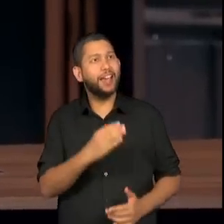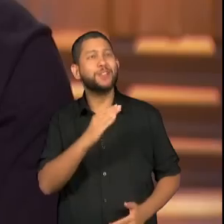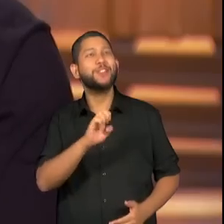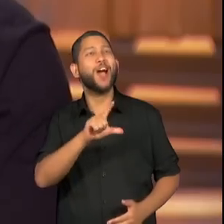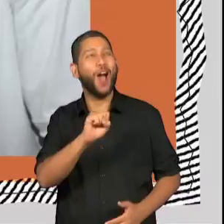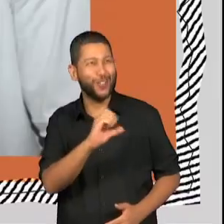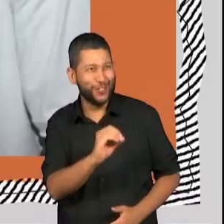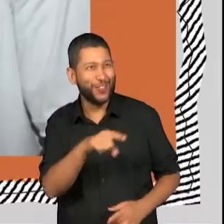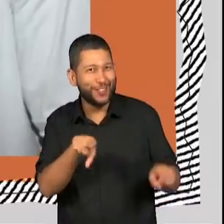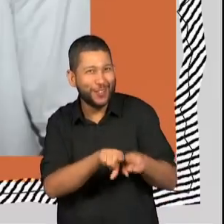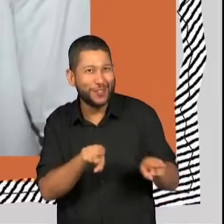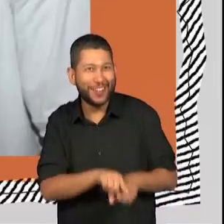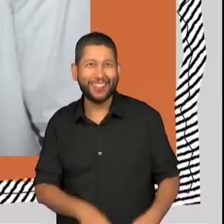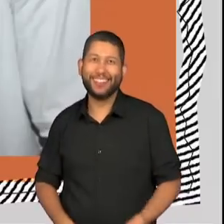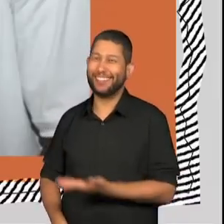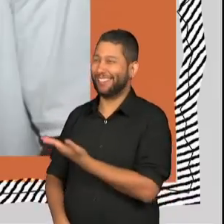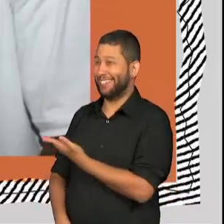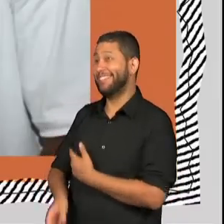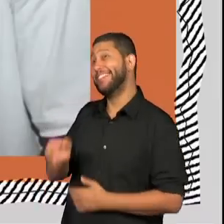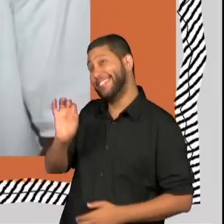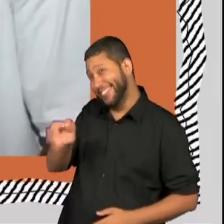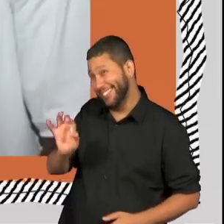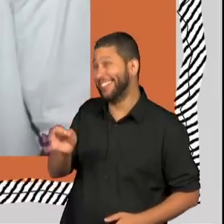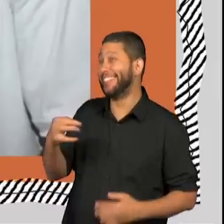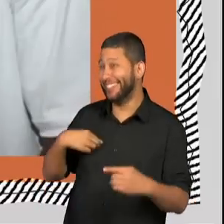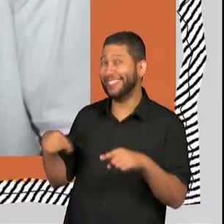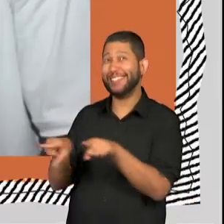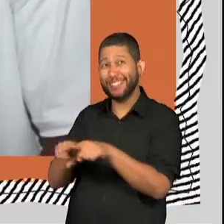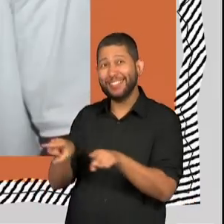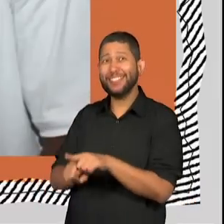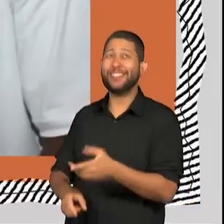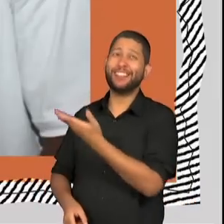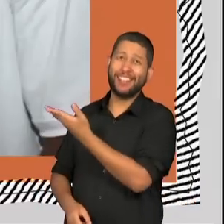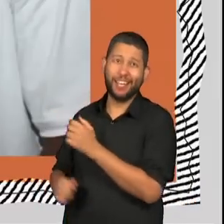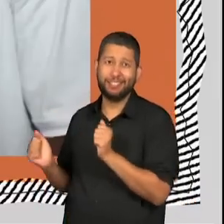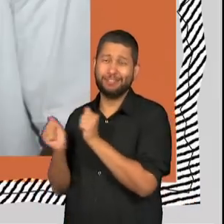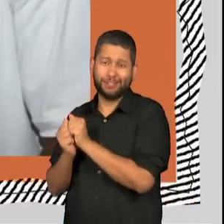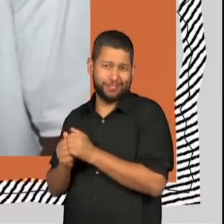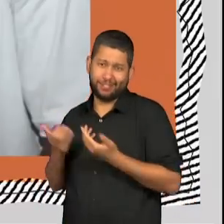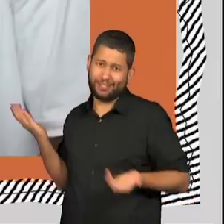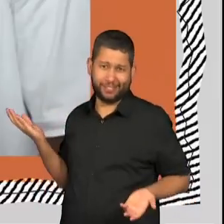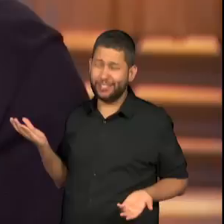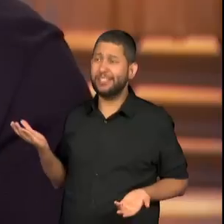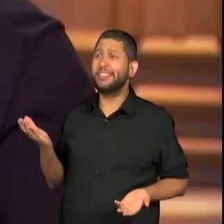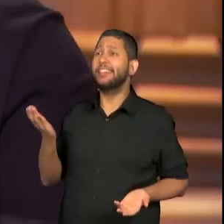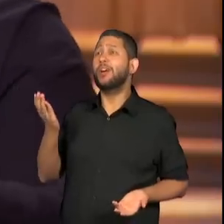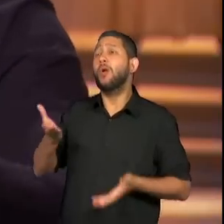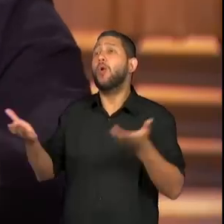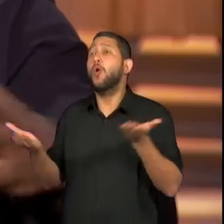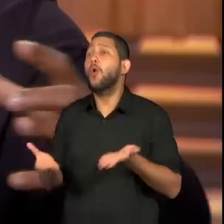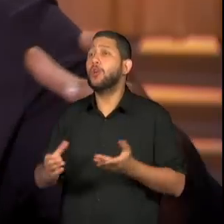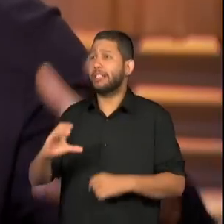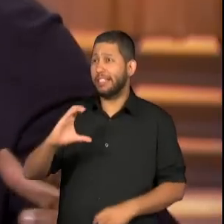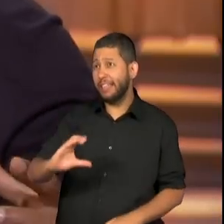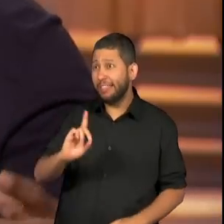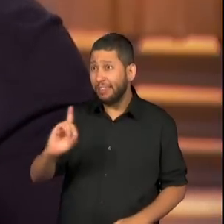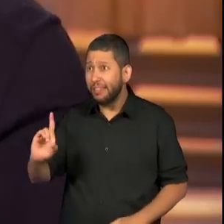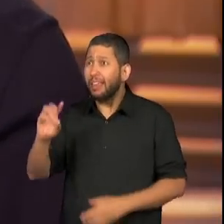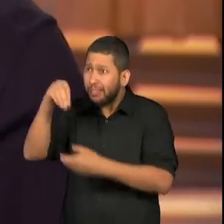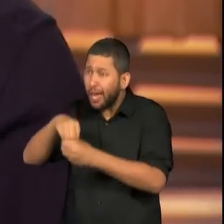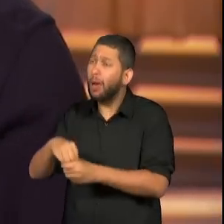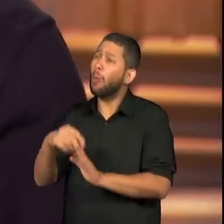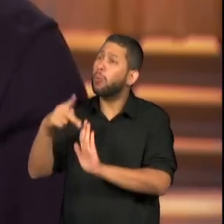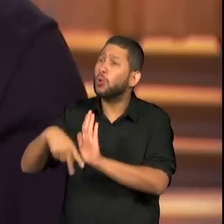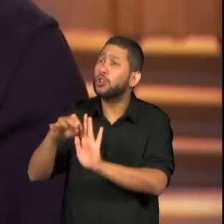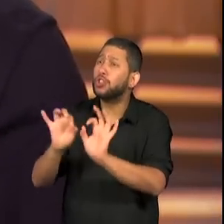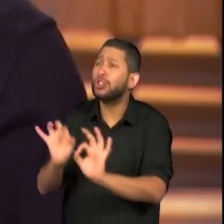dele. Então está tudo até, certo. Até dele, meu parceiro, meu mentor. E, pô, hoje dentro da Cidade de Deus tem muitos outros projetos. Então,